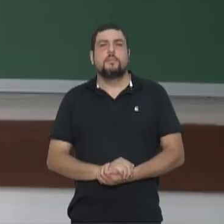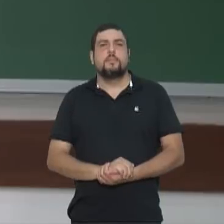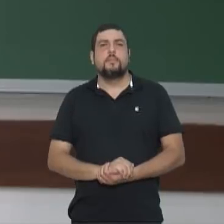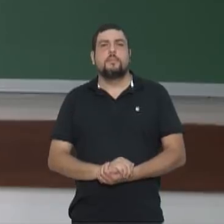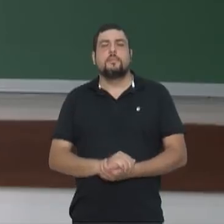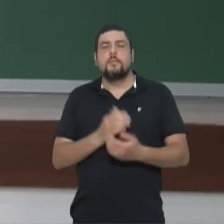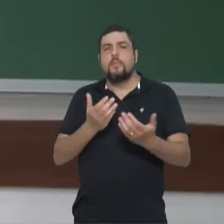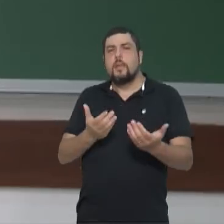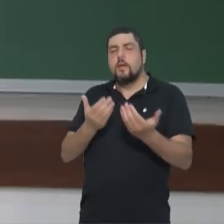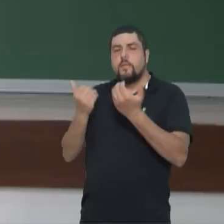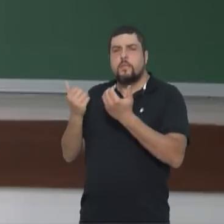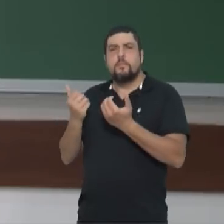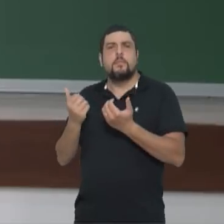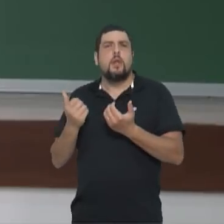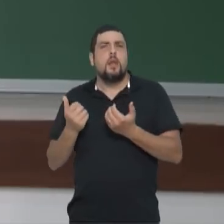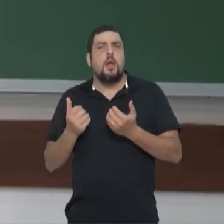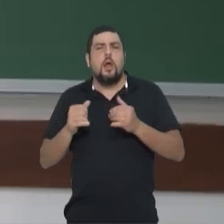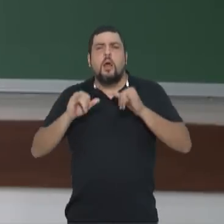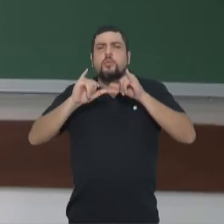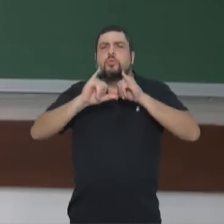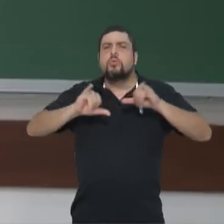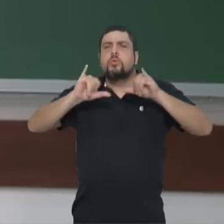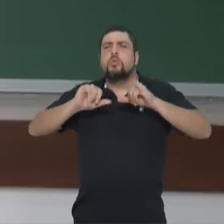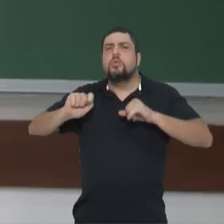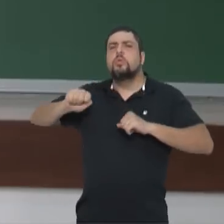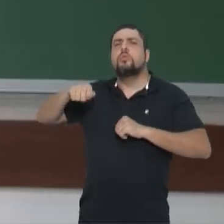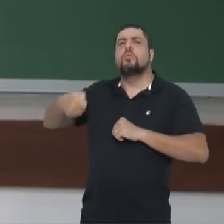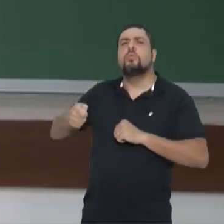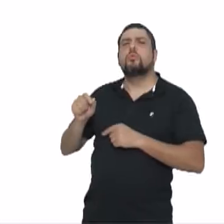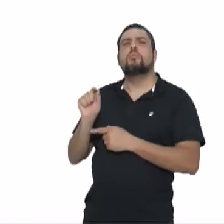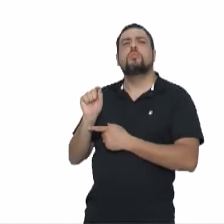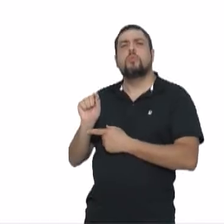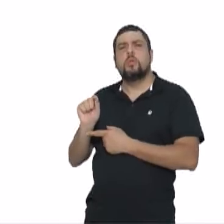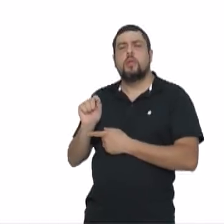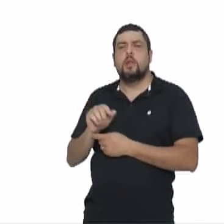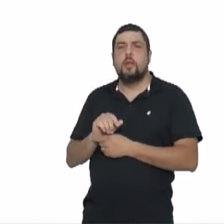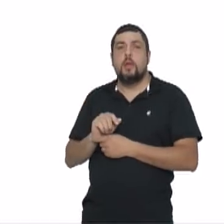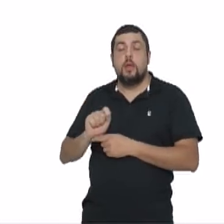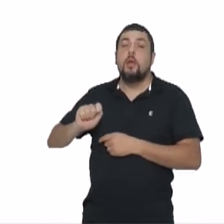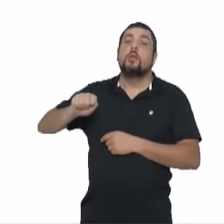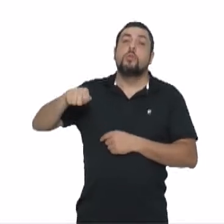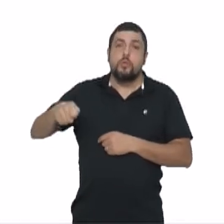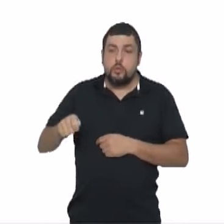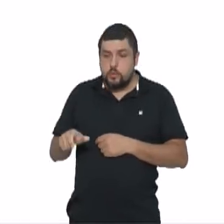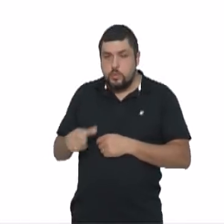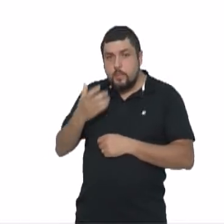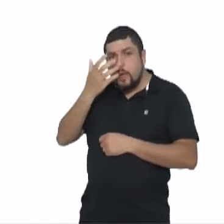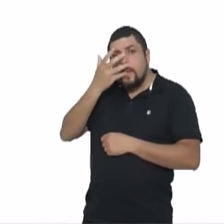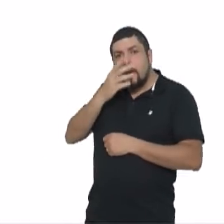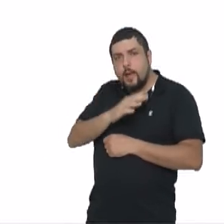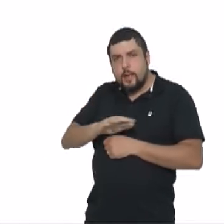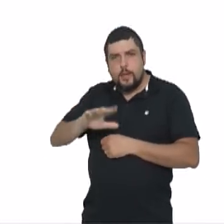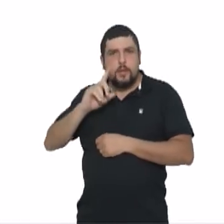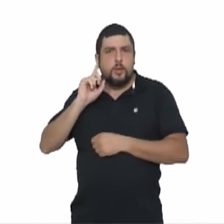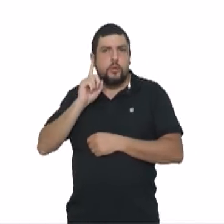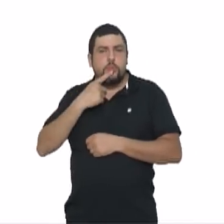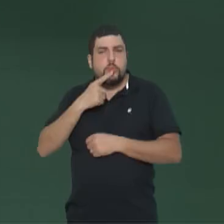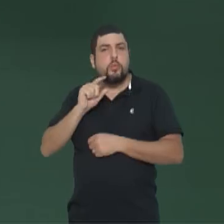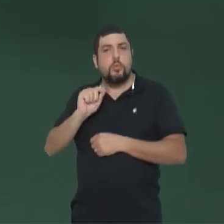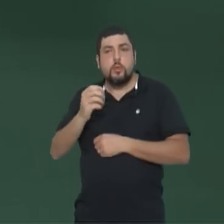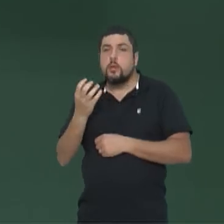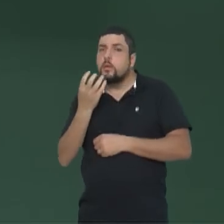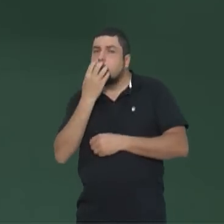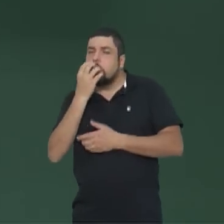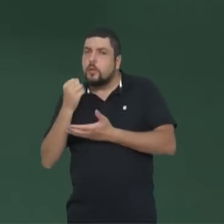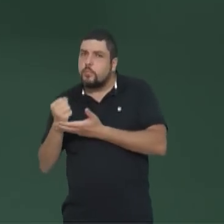Vamos lá então, pessoal, sobre o que é a notícia. Sobre crianças surdas que recebem a ajuda de